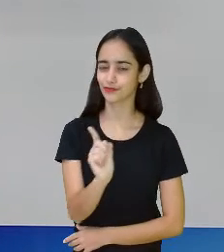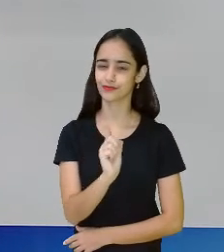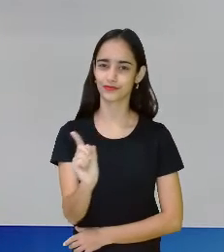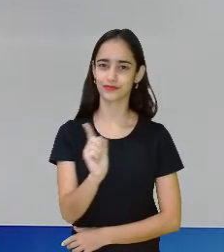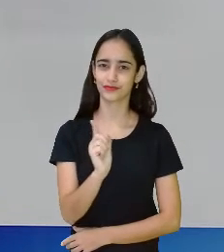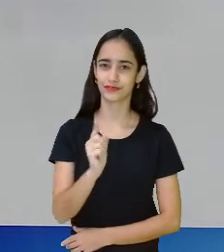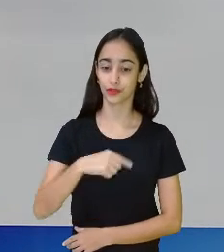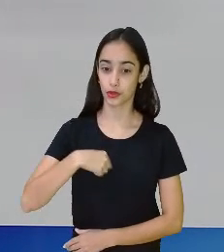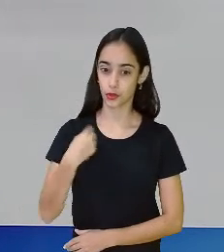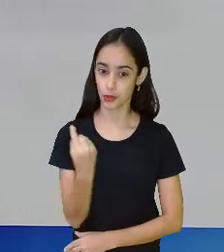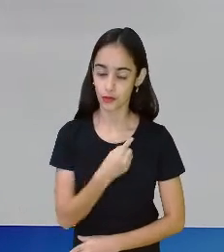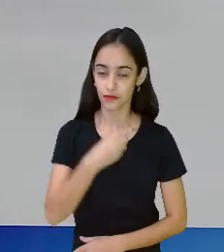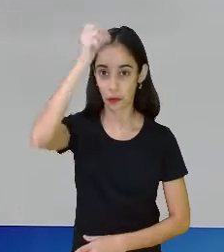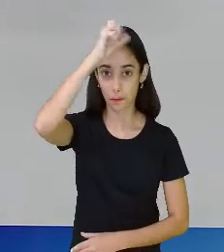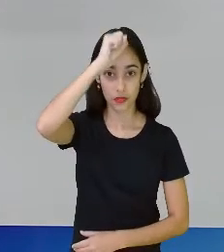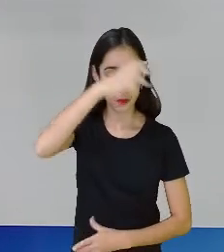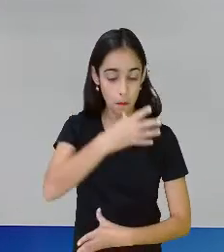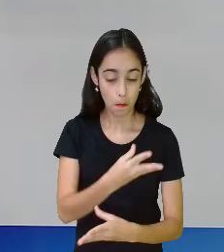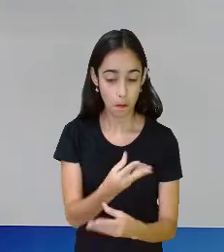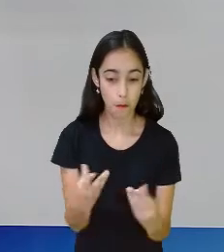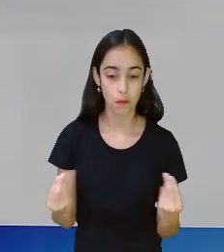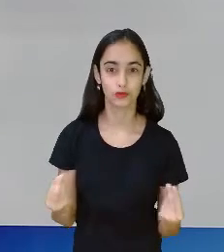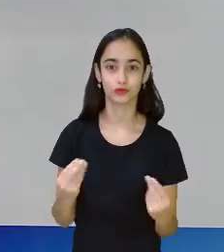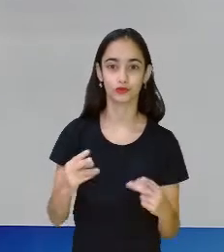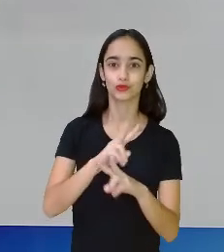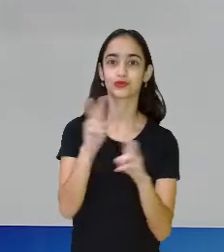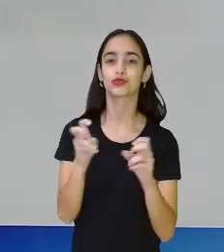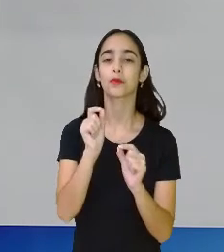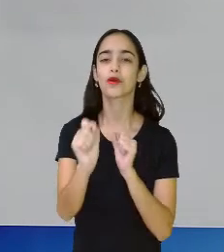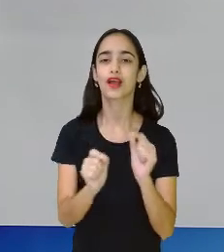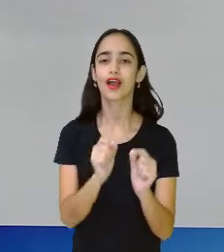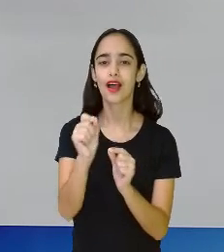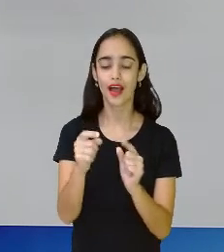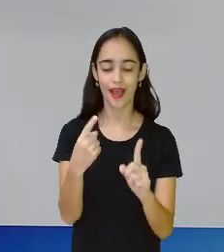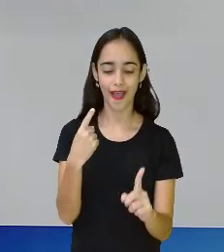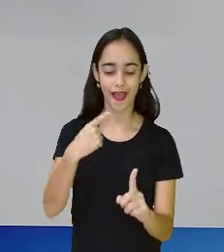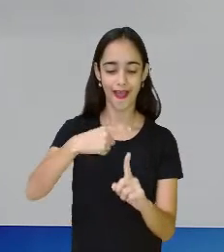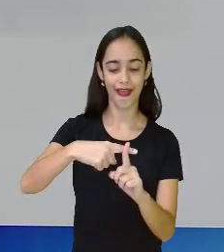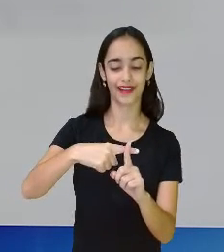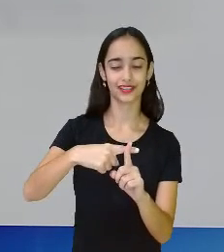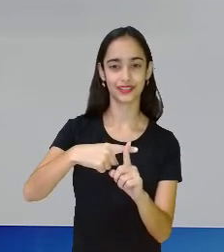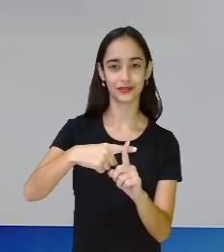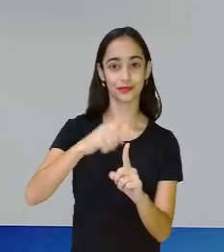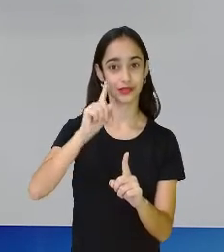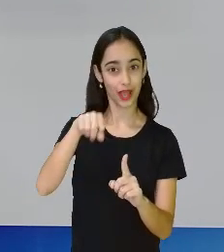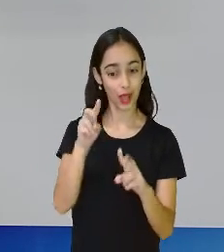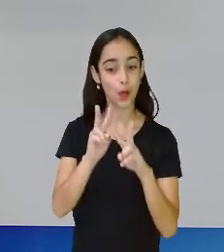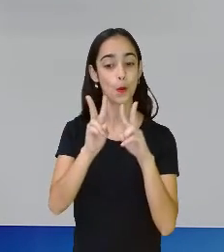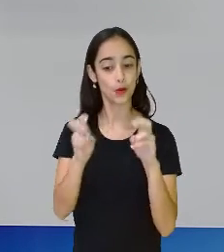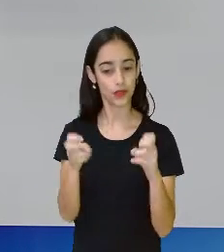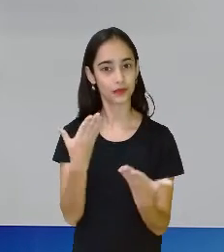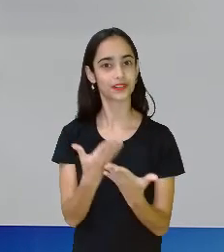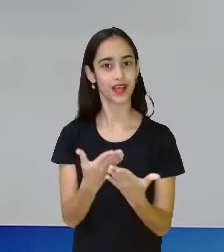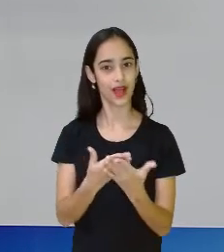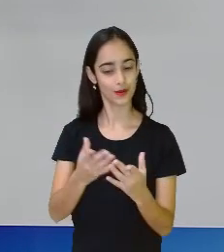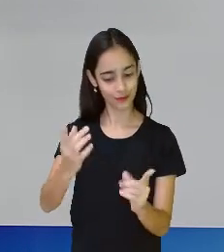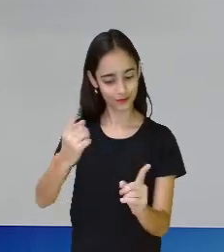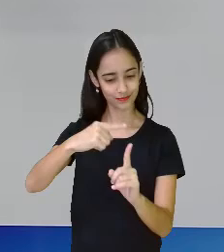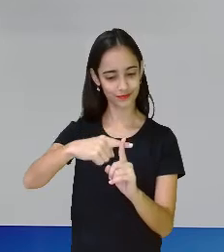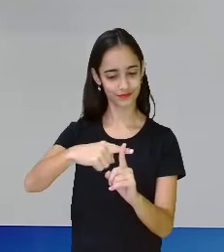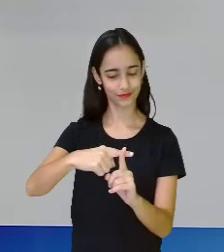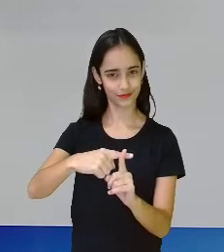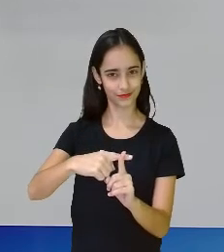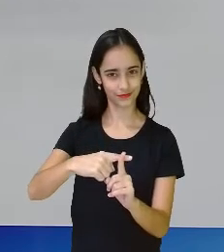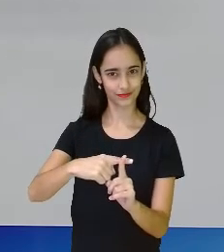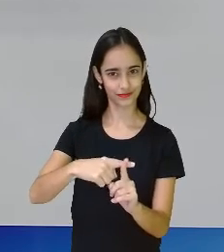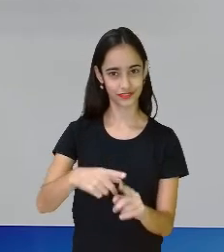trabalhar muito sobre a adição hoje. Nosso tema da aula, adição. Eu